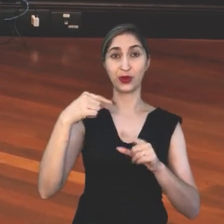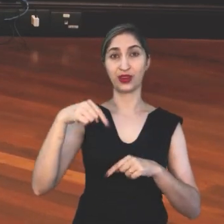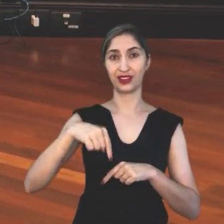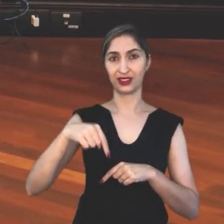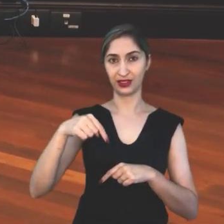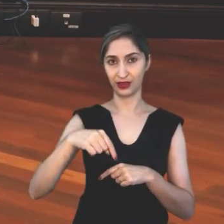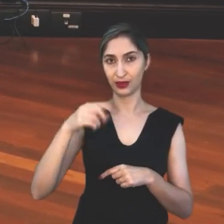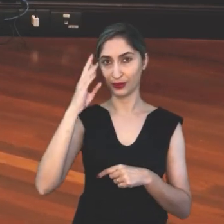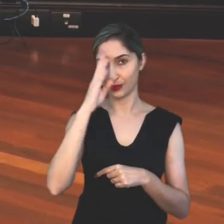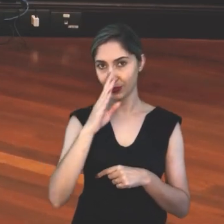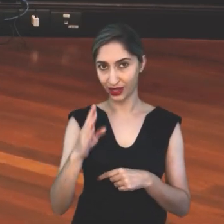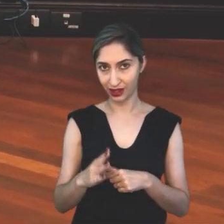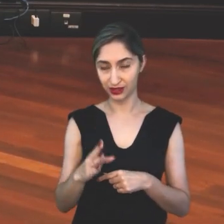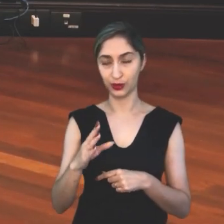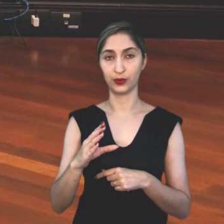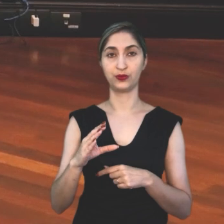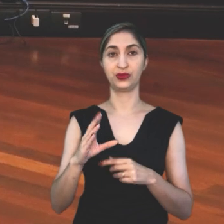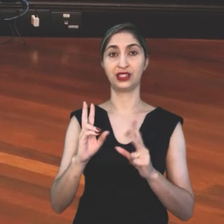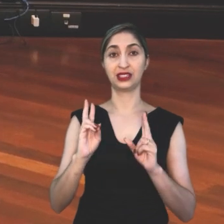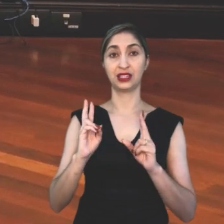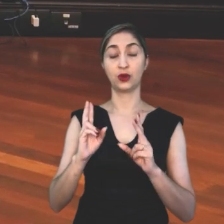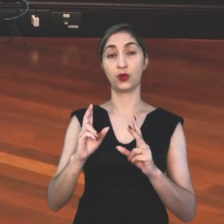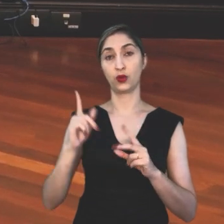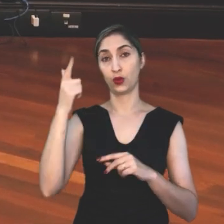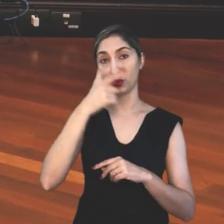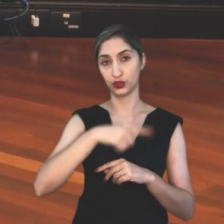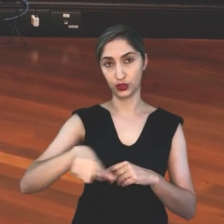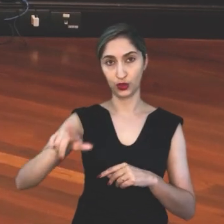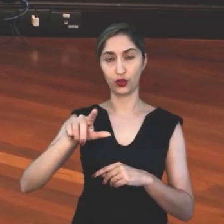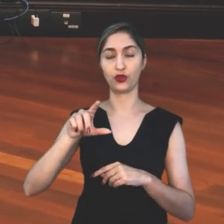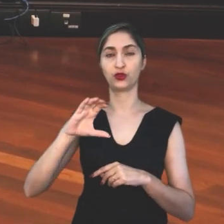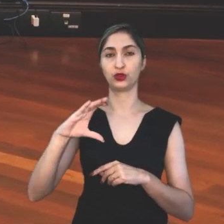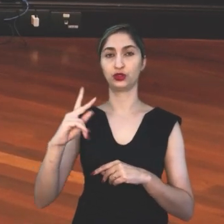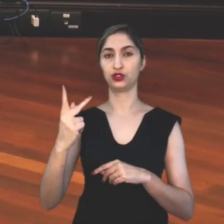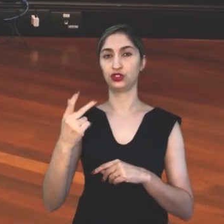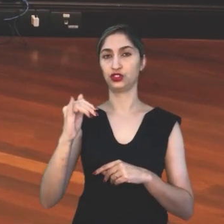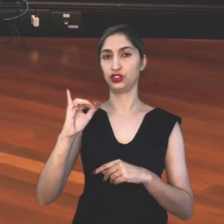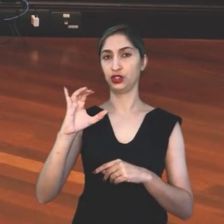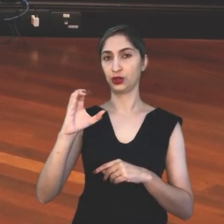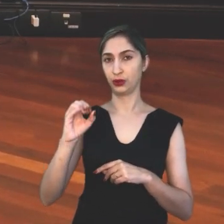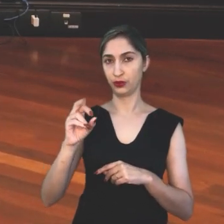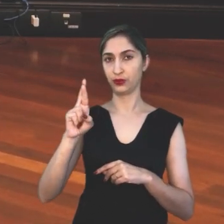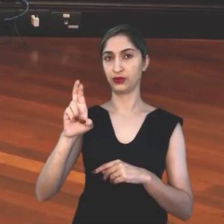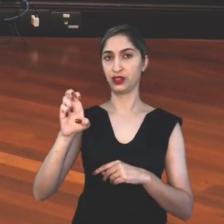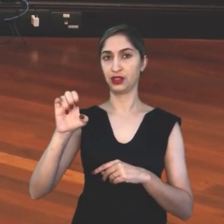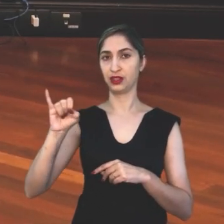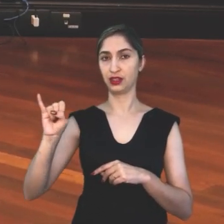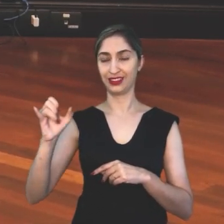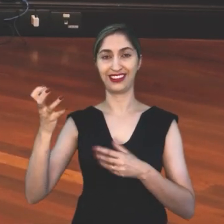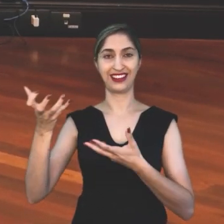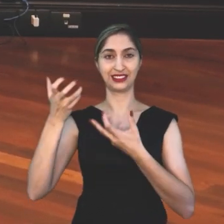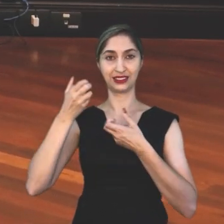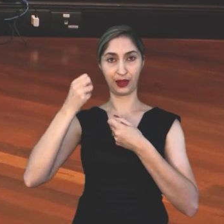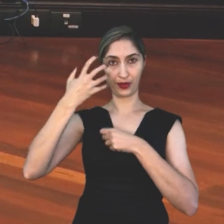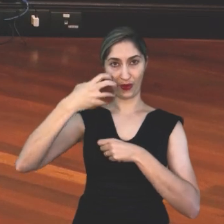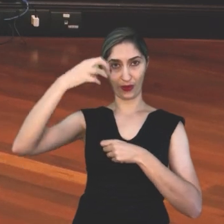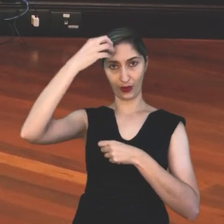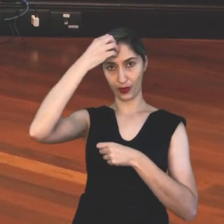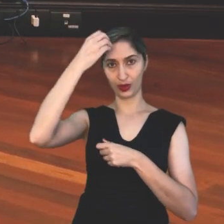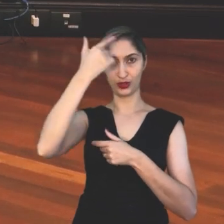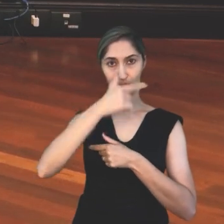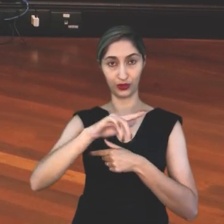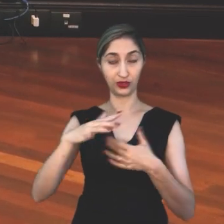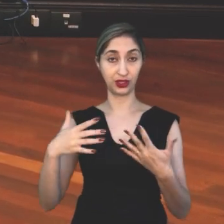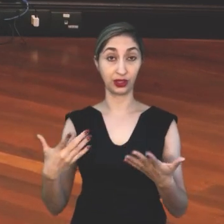nasce desse segundo reinado do Chico Rei no Brasil. O Congado nasce disso, ele sendo coroado rei de novo. Então a gente trouxe essa referência, que é uma